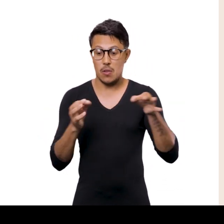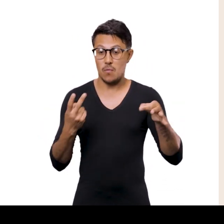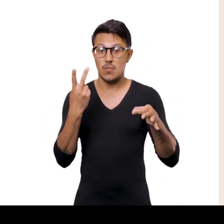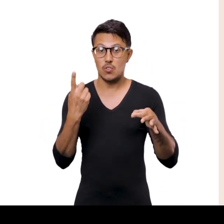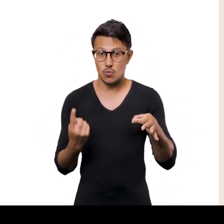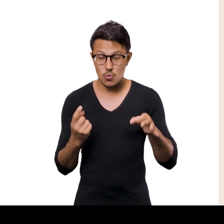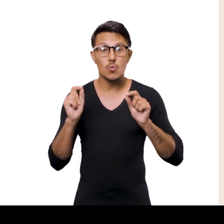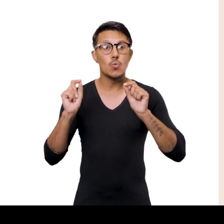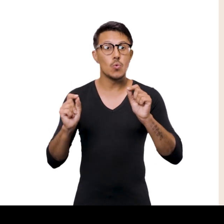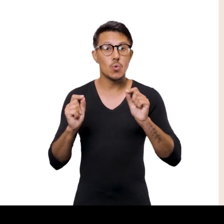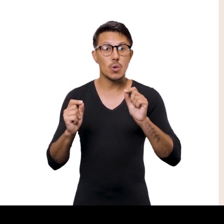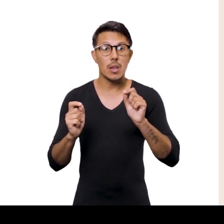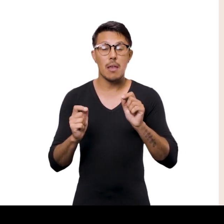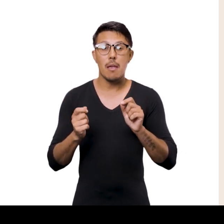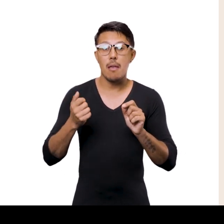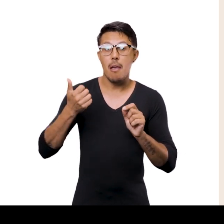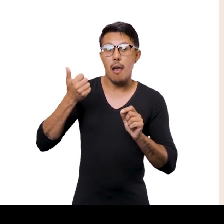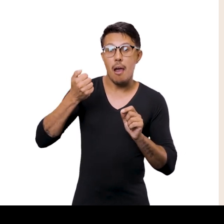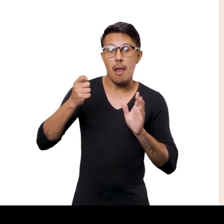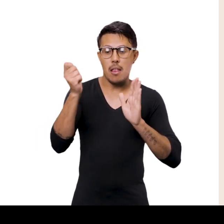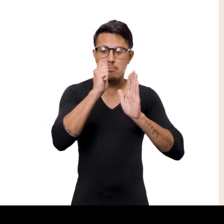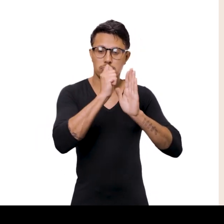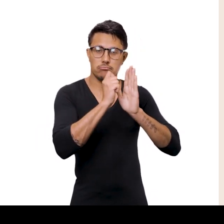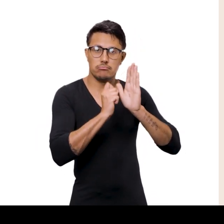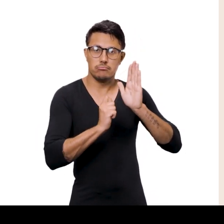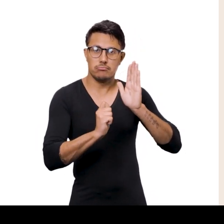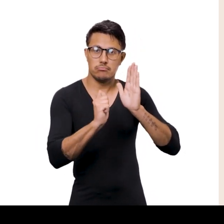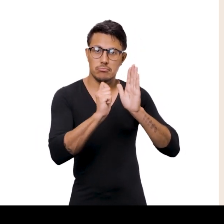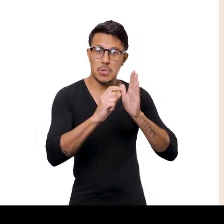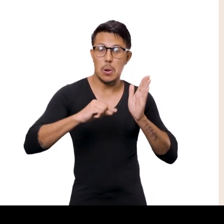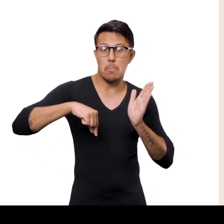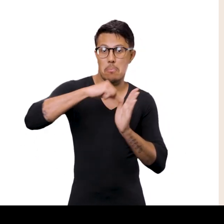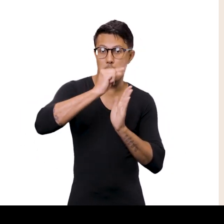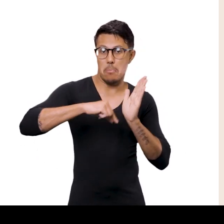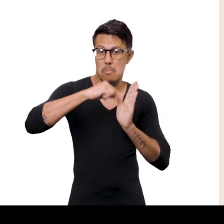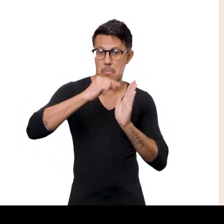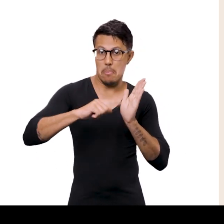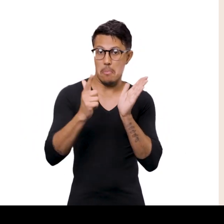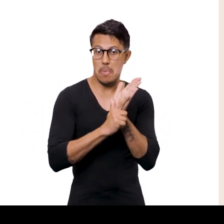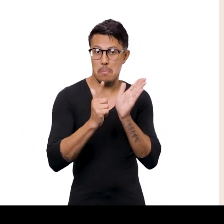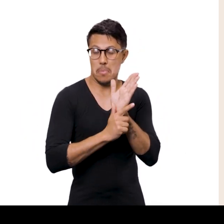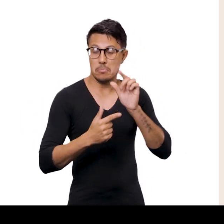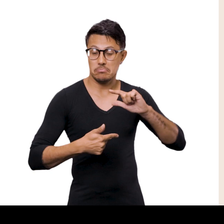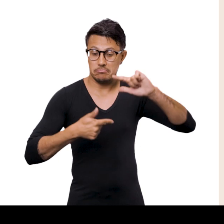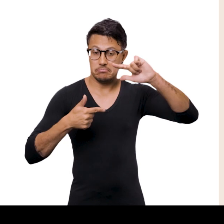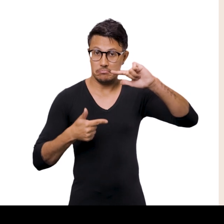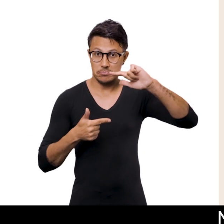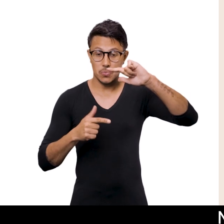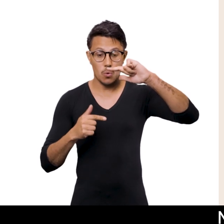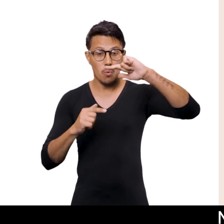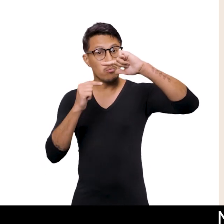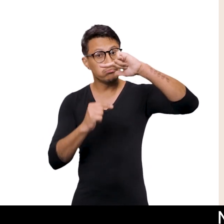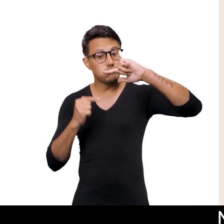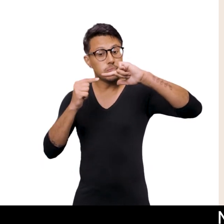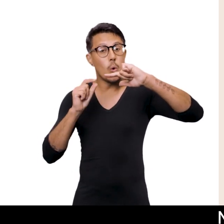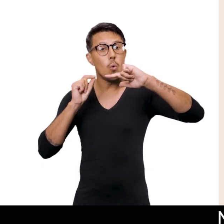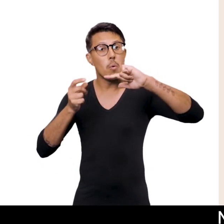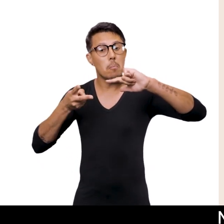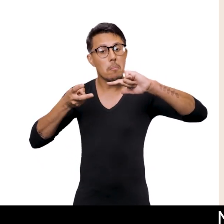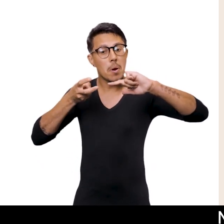centímetros, está o desenho feito em tinta de caneta permanente e aquarela sobre o papel. Na parte